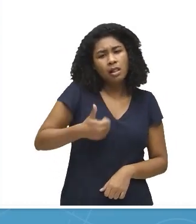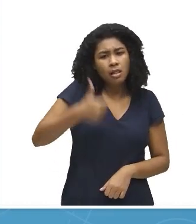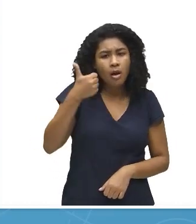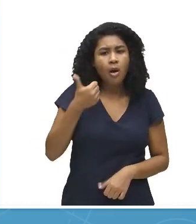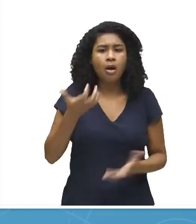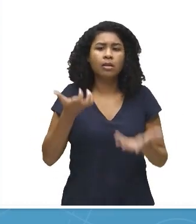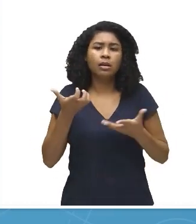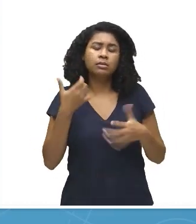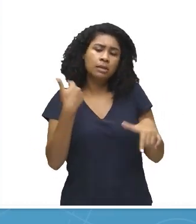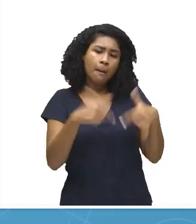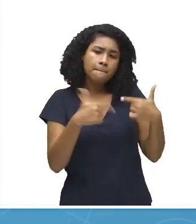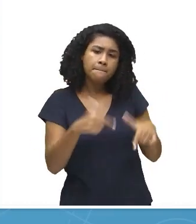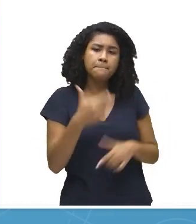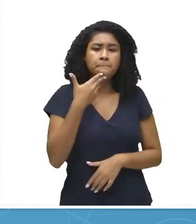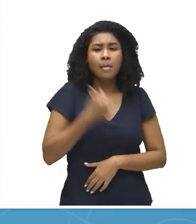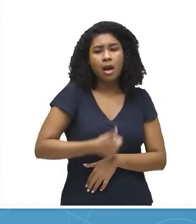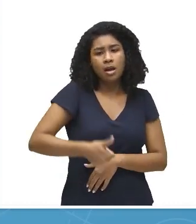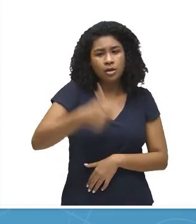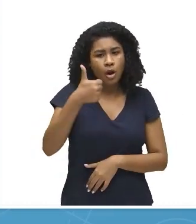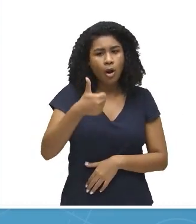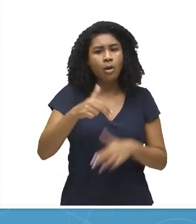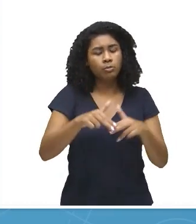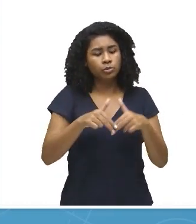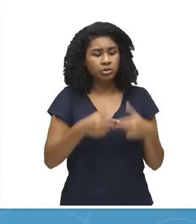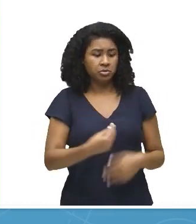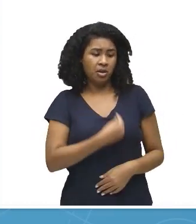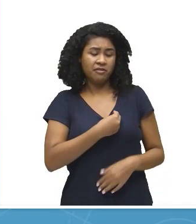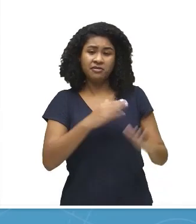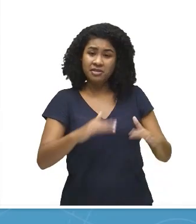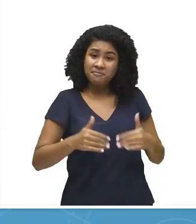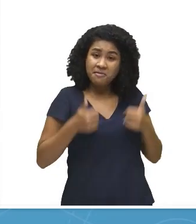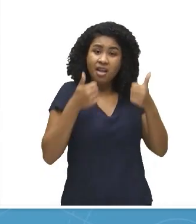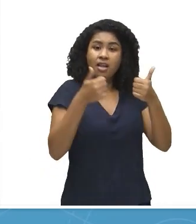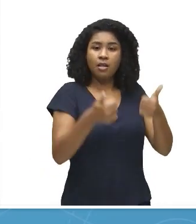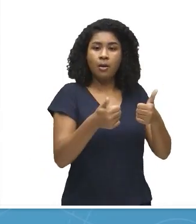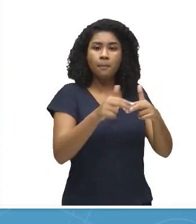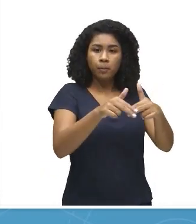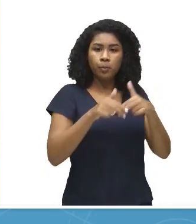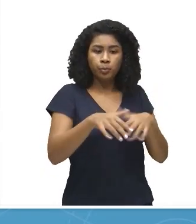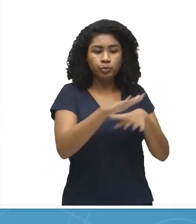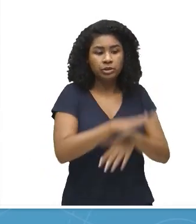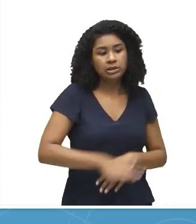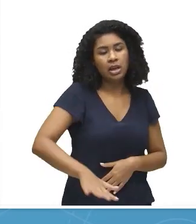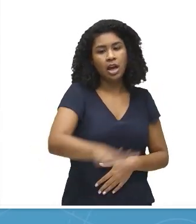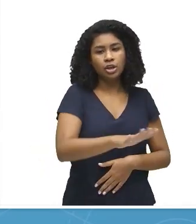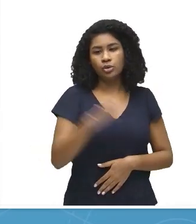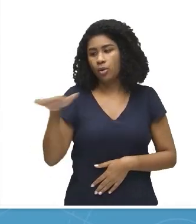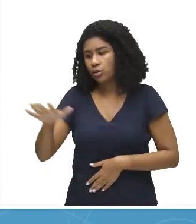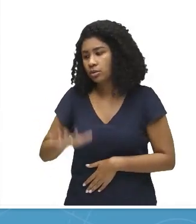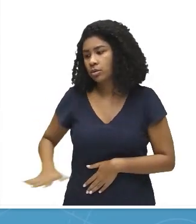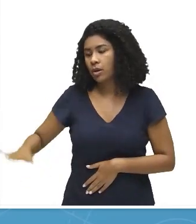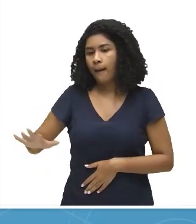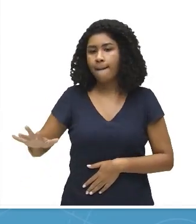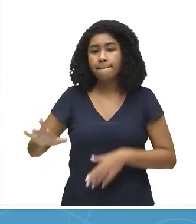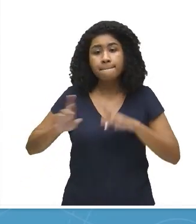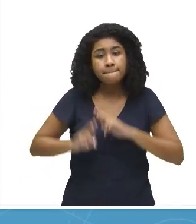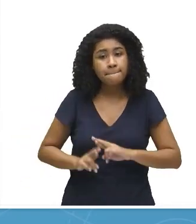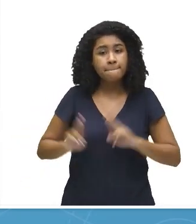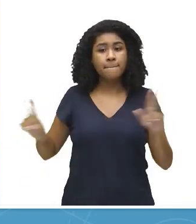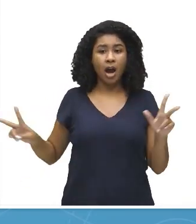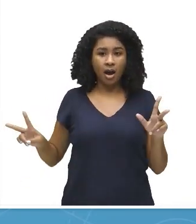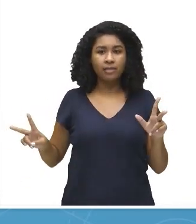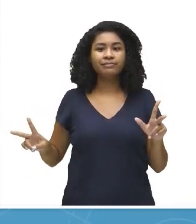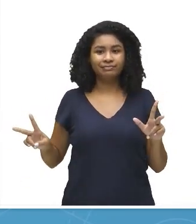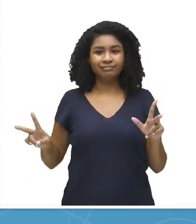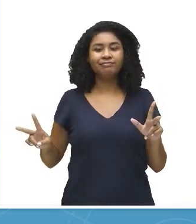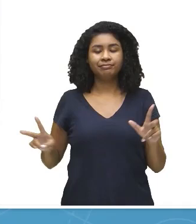de emprego. Então, isso ocasionou mudanças no espaço geográfico, né? Ocasionou a urbanização, né?